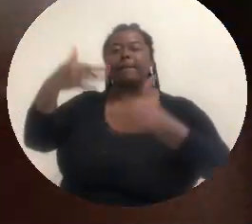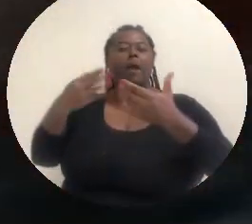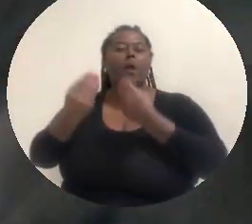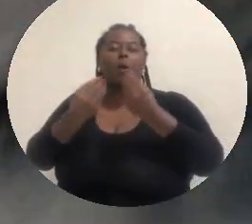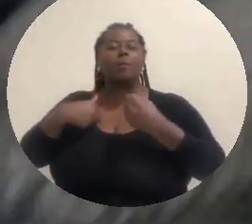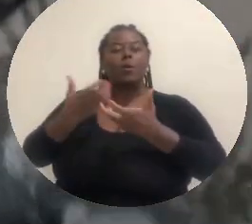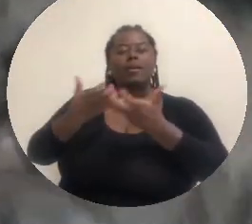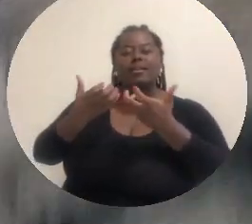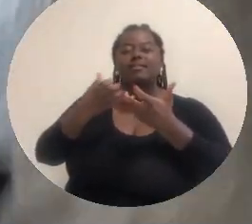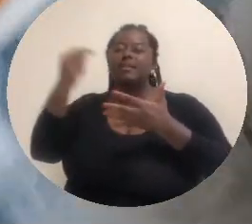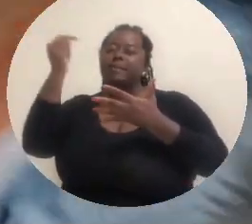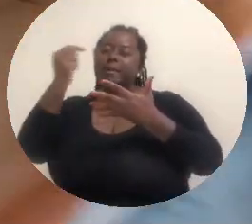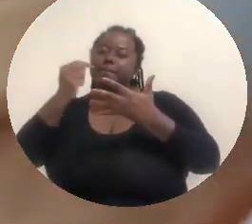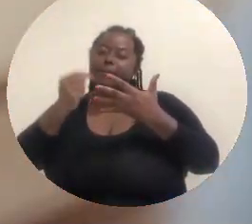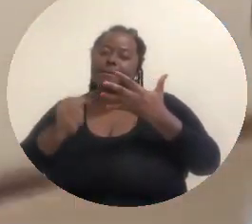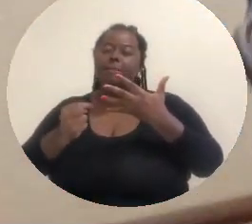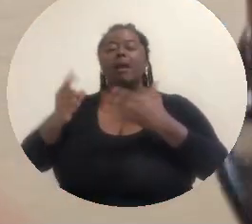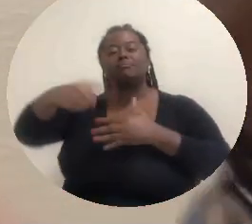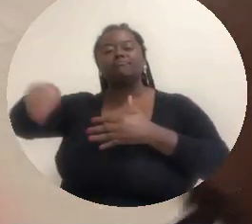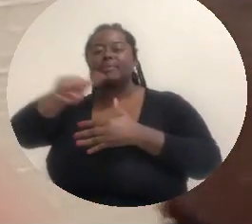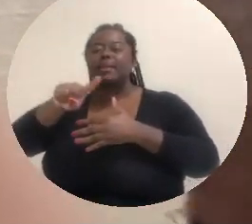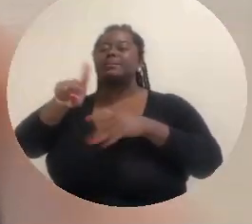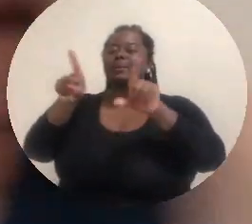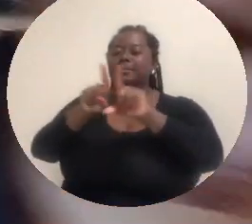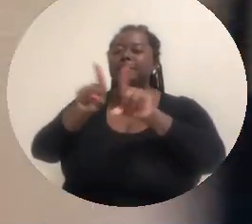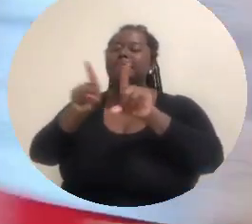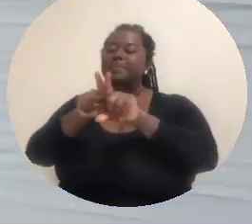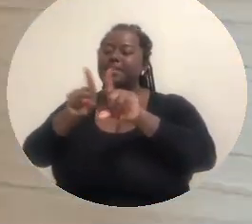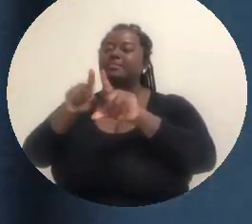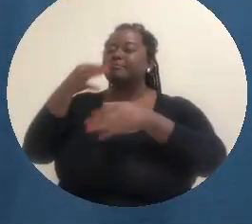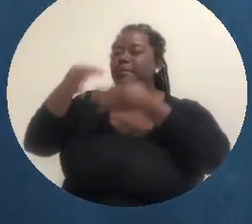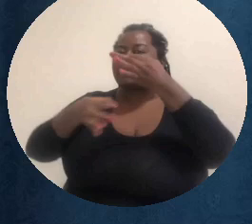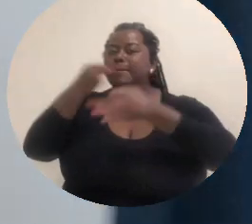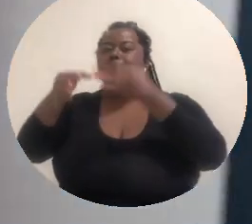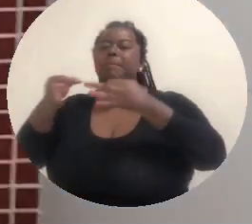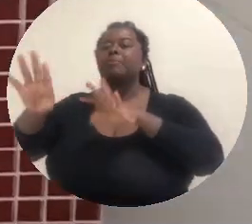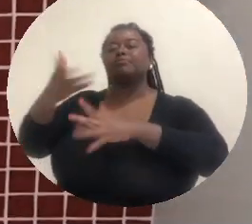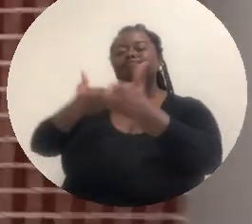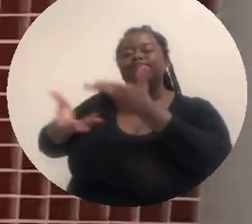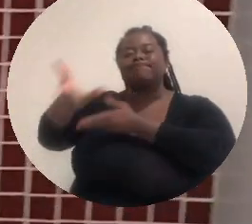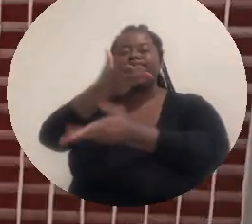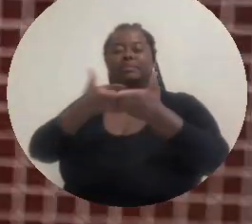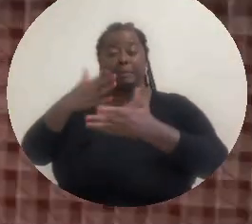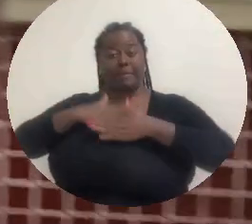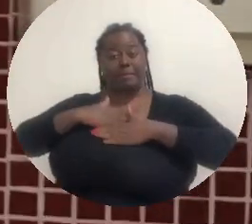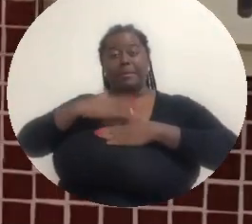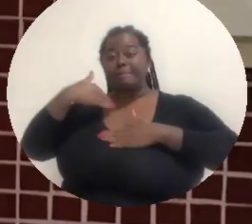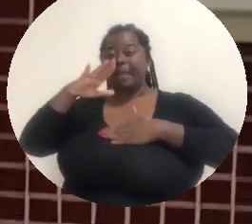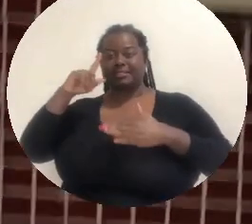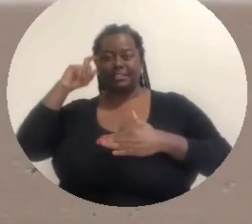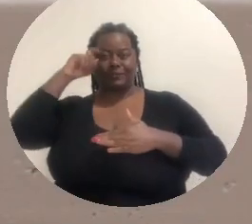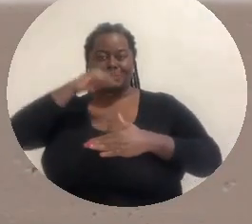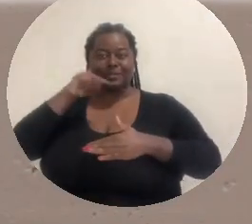como eu gostaria que eles fizessem aquilo ali e ao mesmo tempo abraçar a visão que eles tinham daquilo ali. E essa foi a parte mais